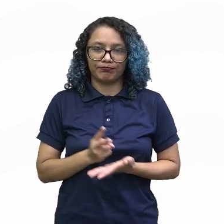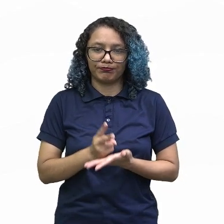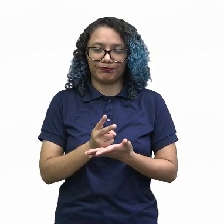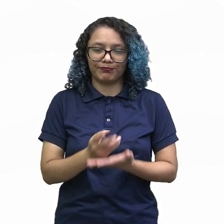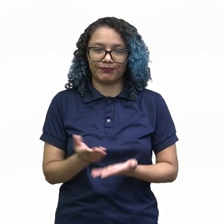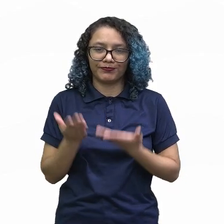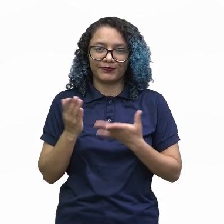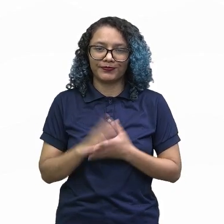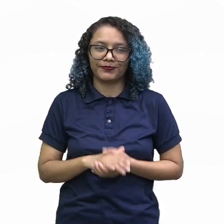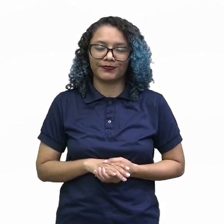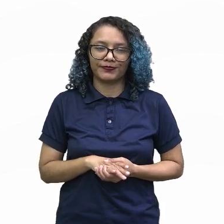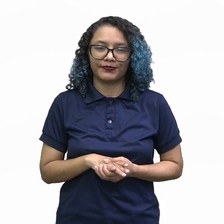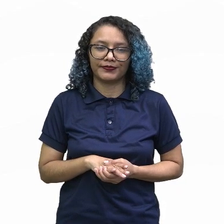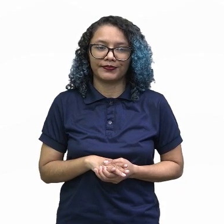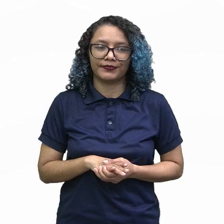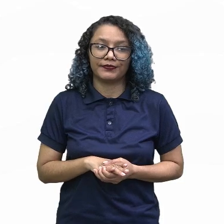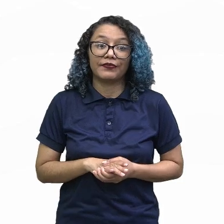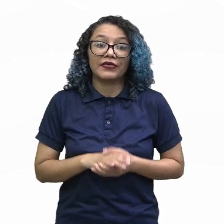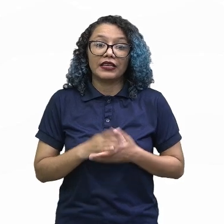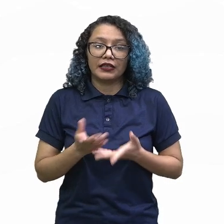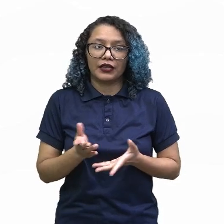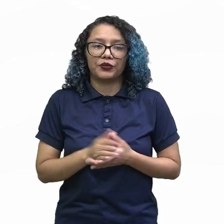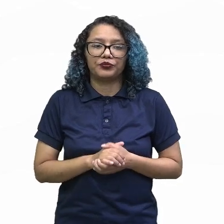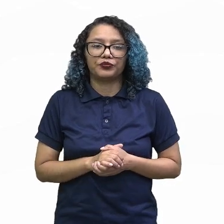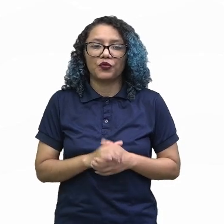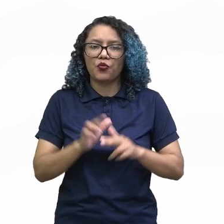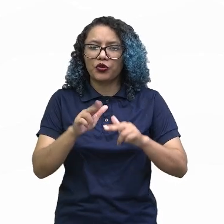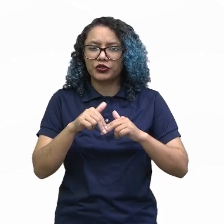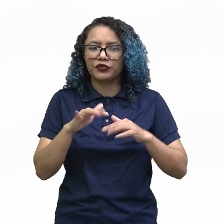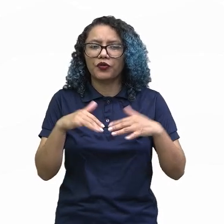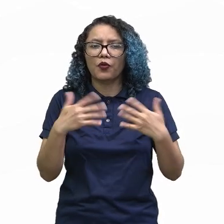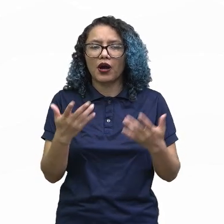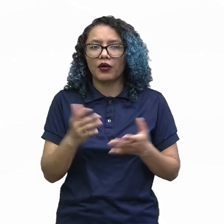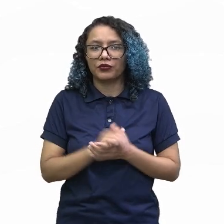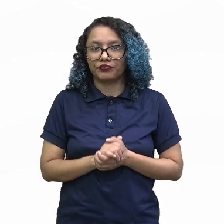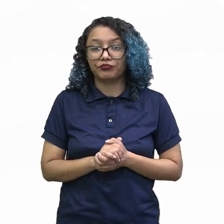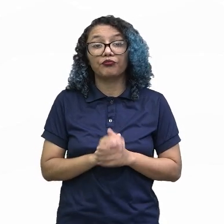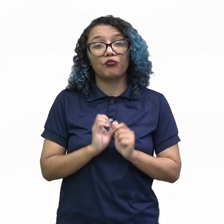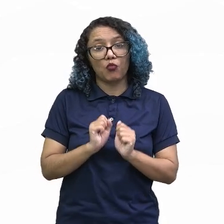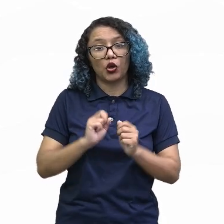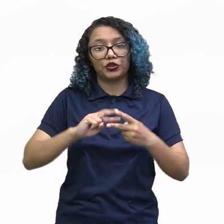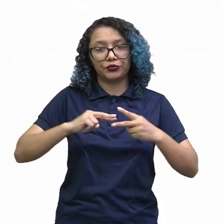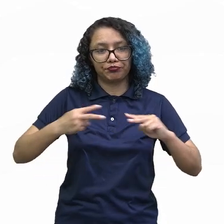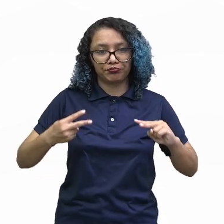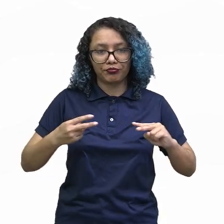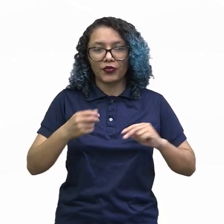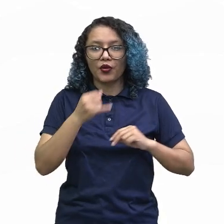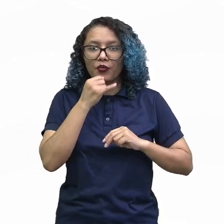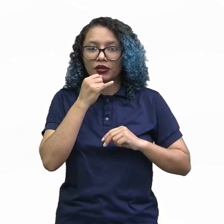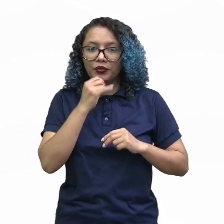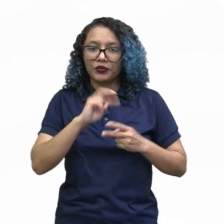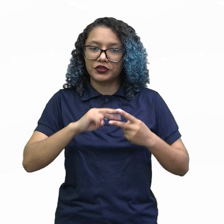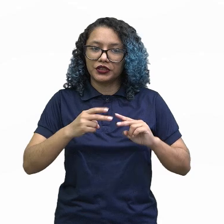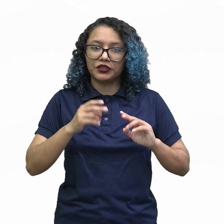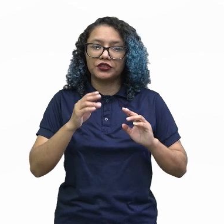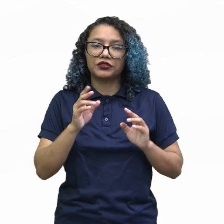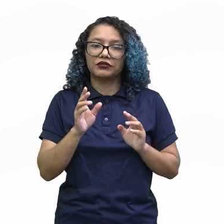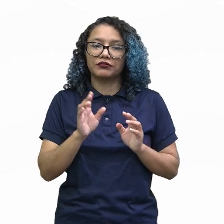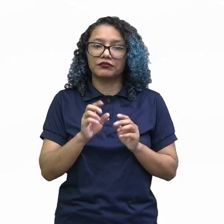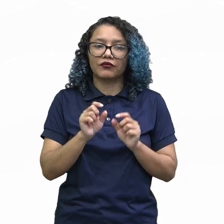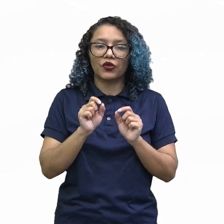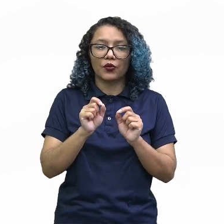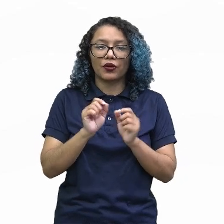essa doença. As causas envolvem predisposição genética, com alguns genes já identificados